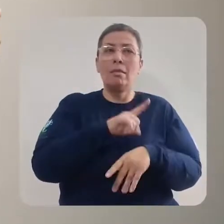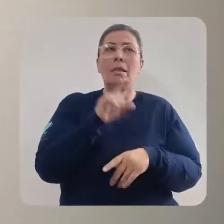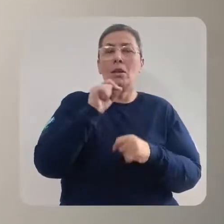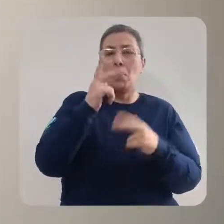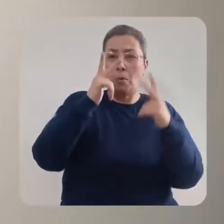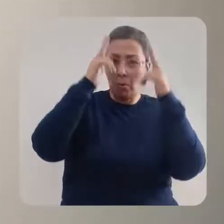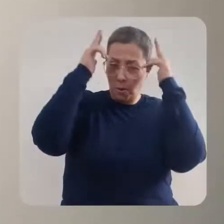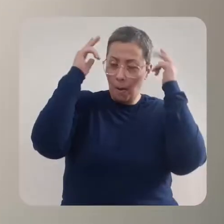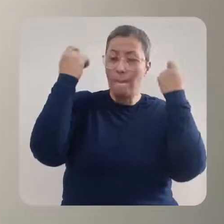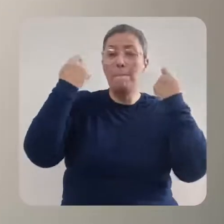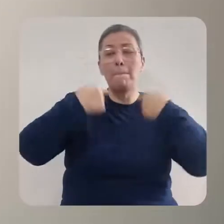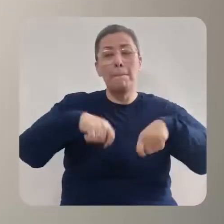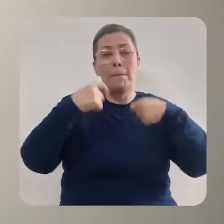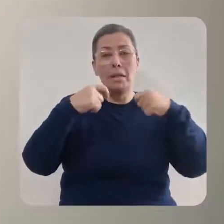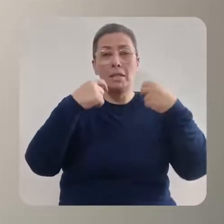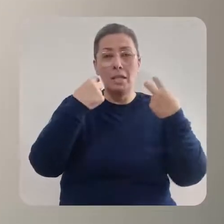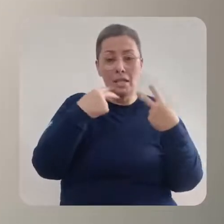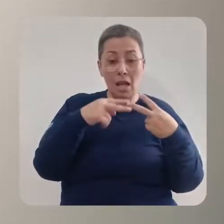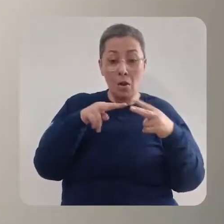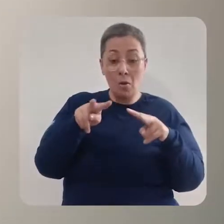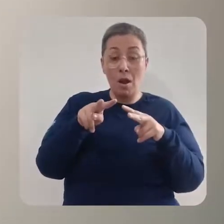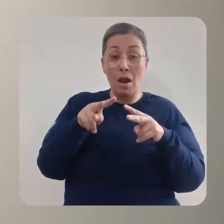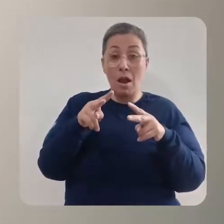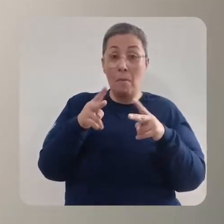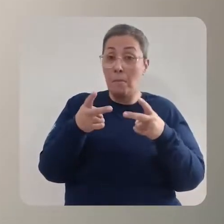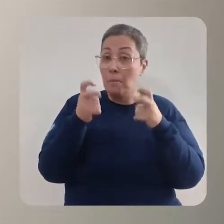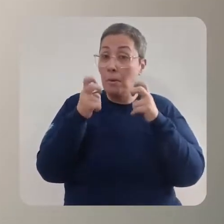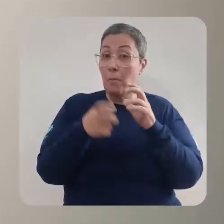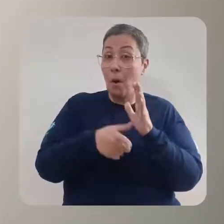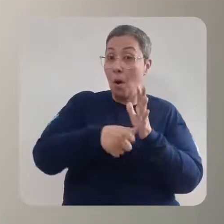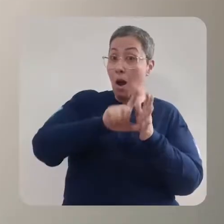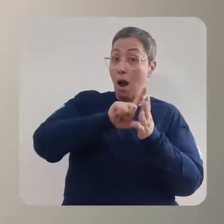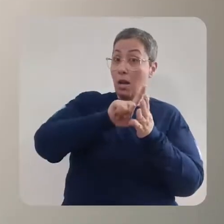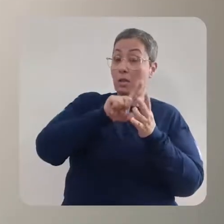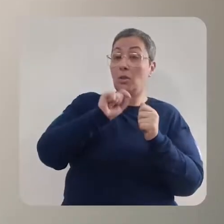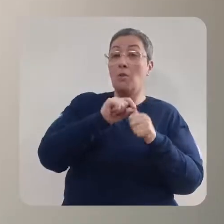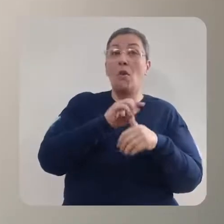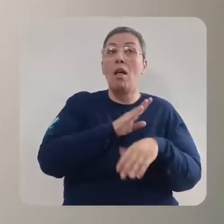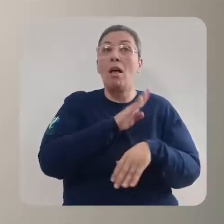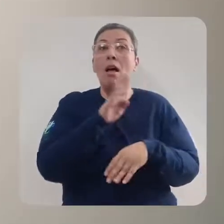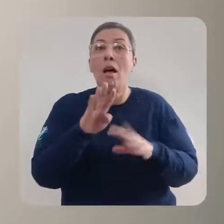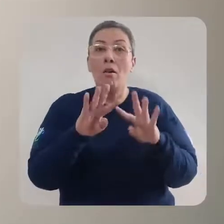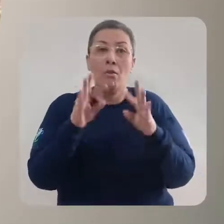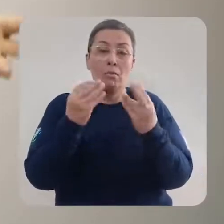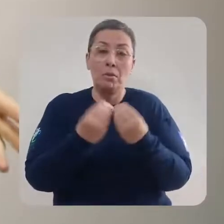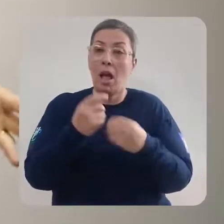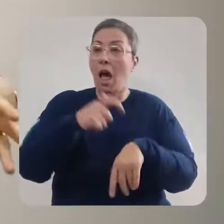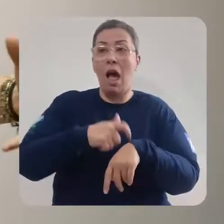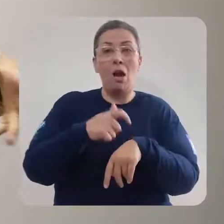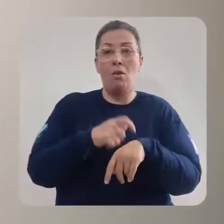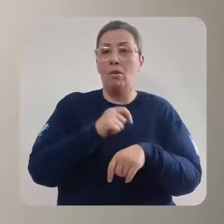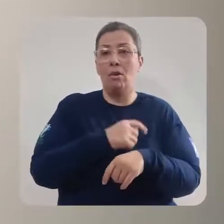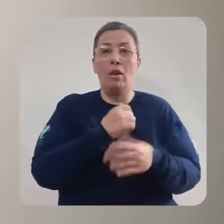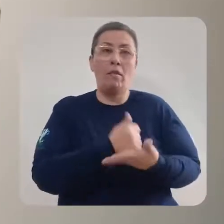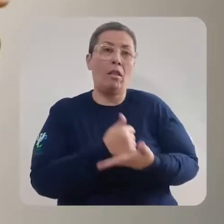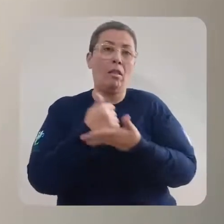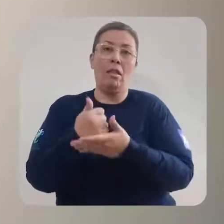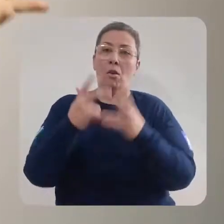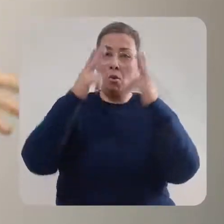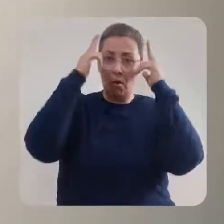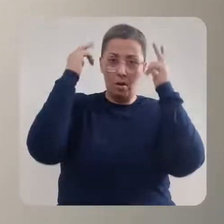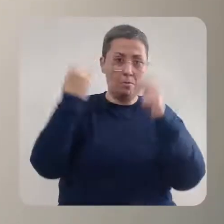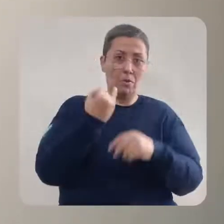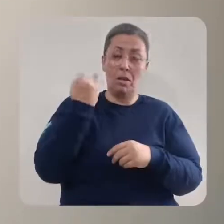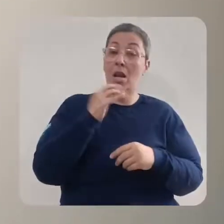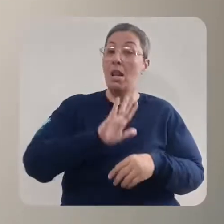no corte, nós precisamos olhar para o antes com essa criança. Então, eu não vou lá conversar com a família, já vamos cortar, importante